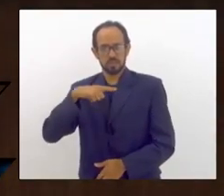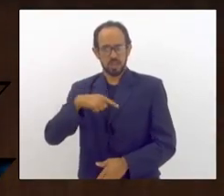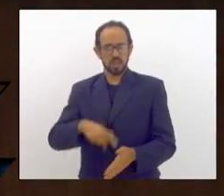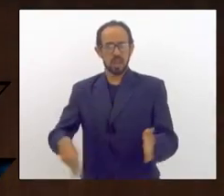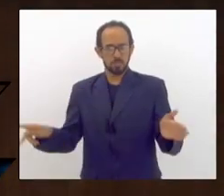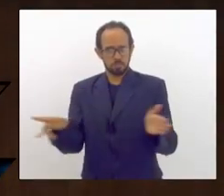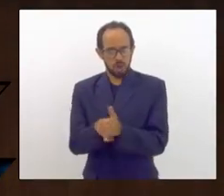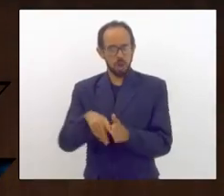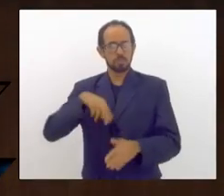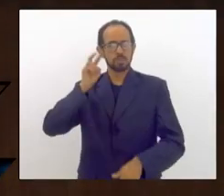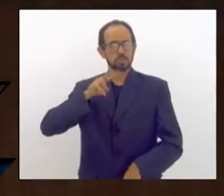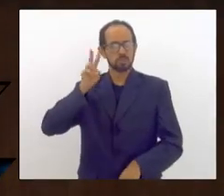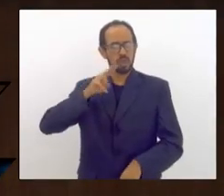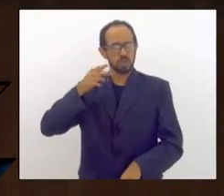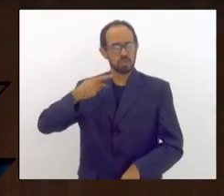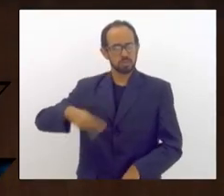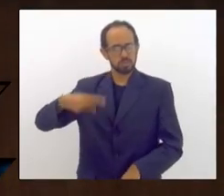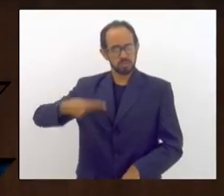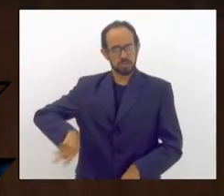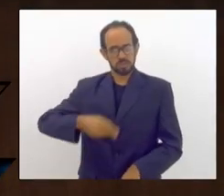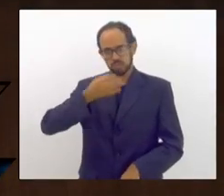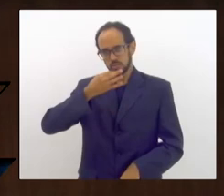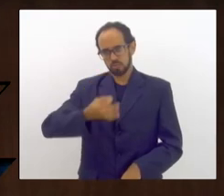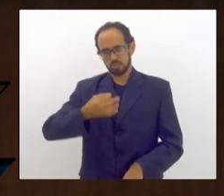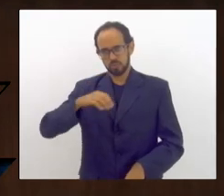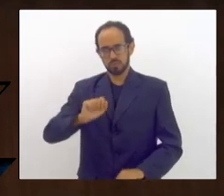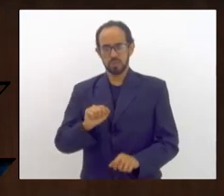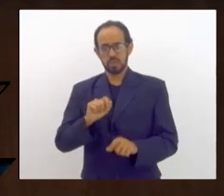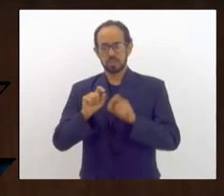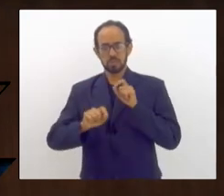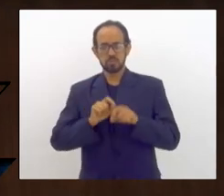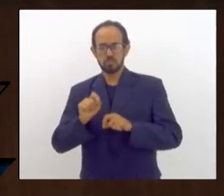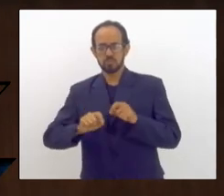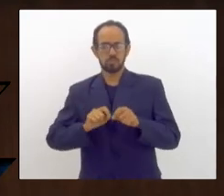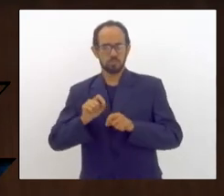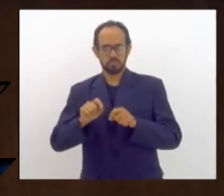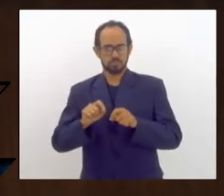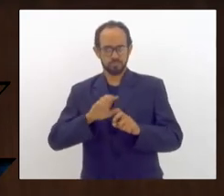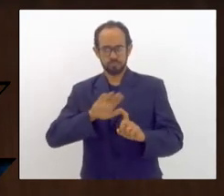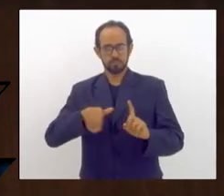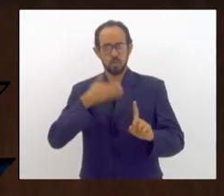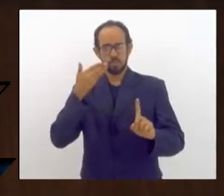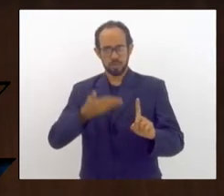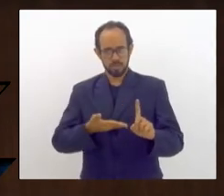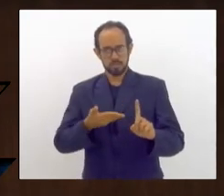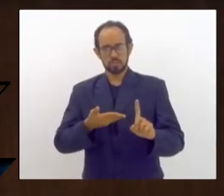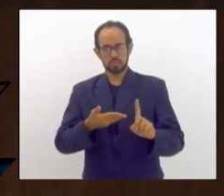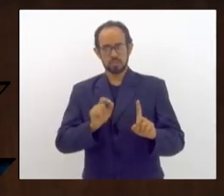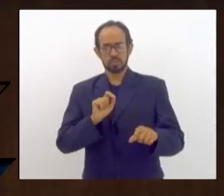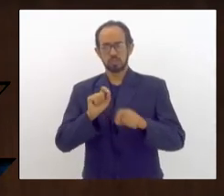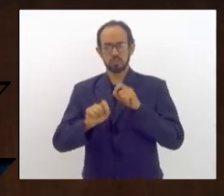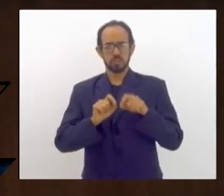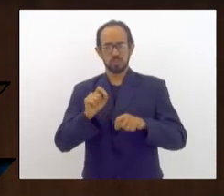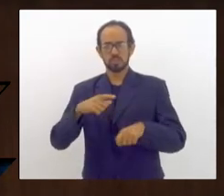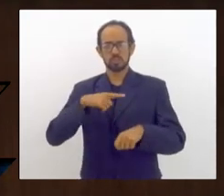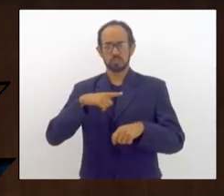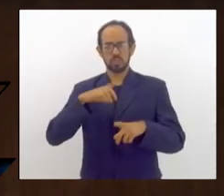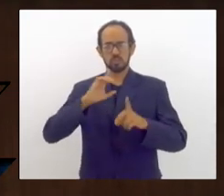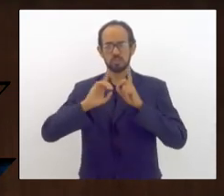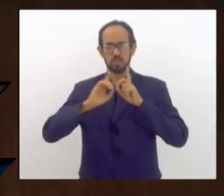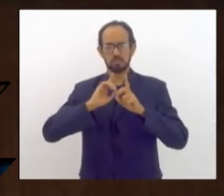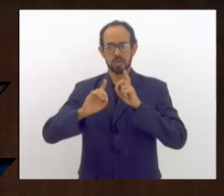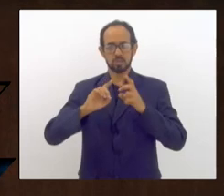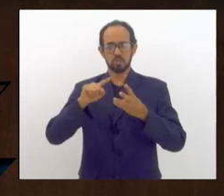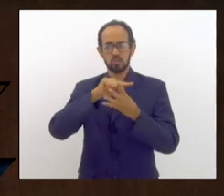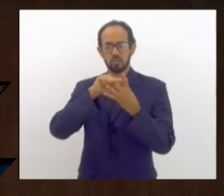do Emicida, que já justifica uma homenagem, nós temos aqui um debate com